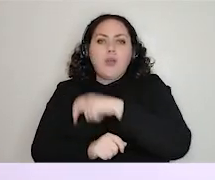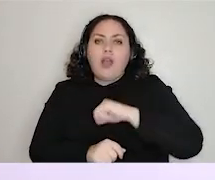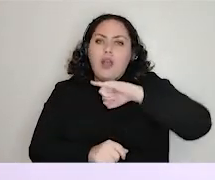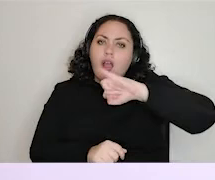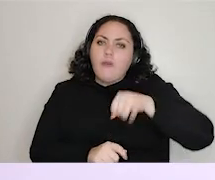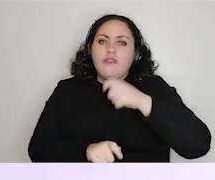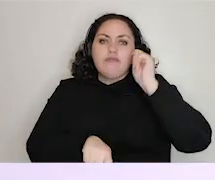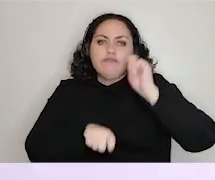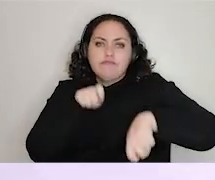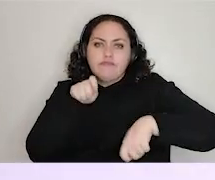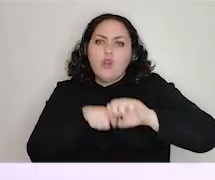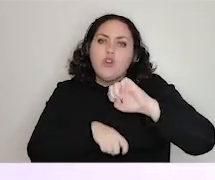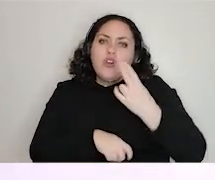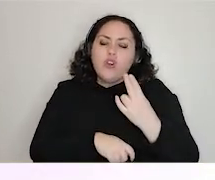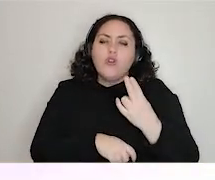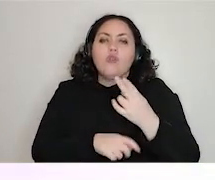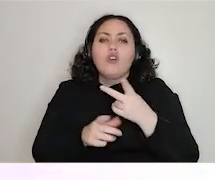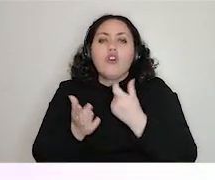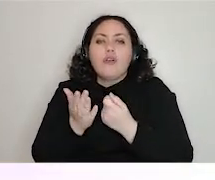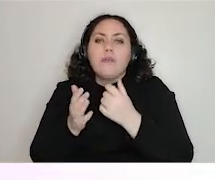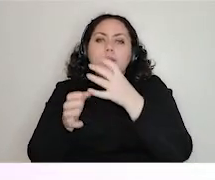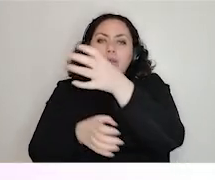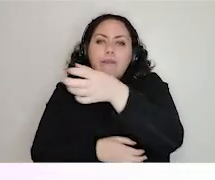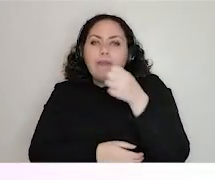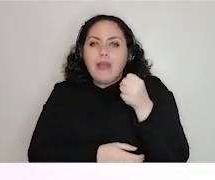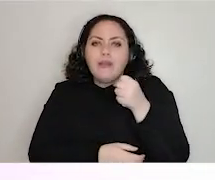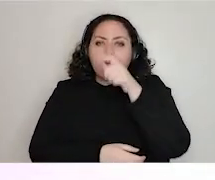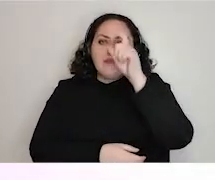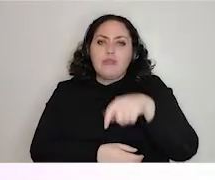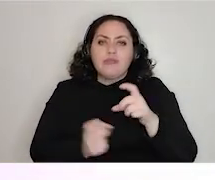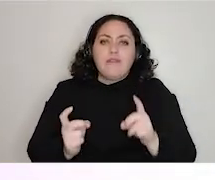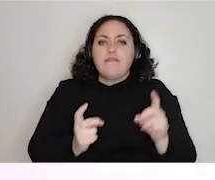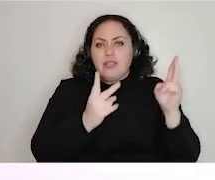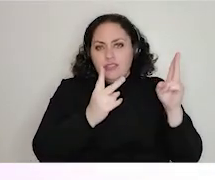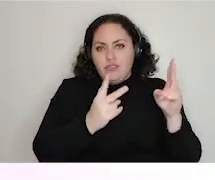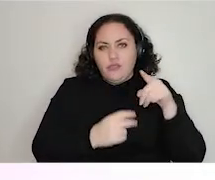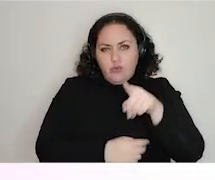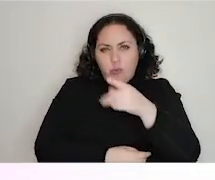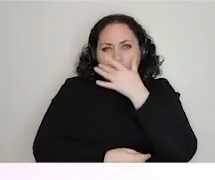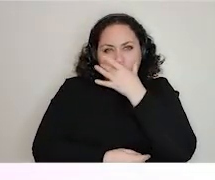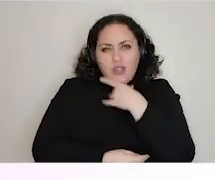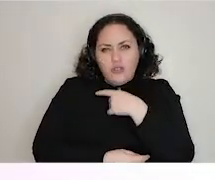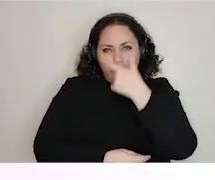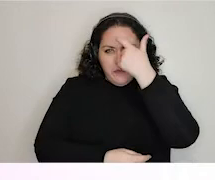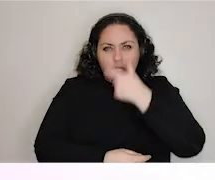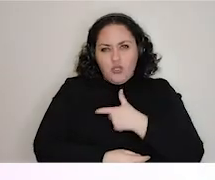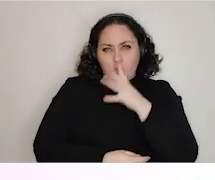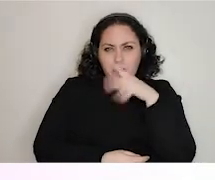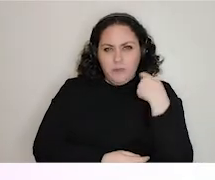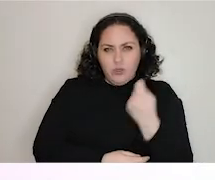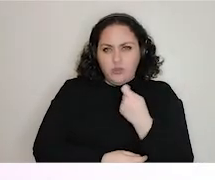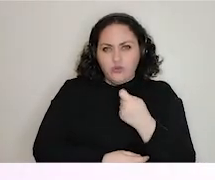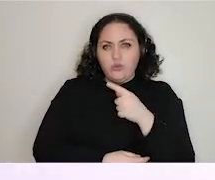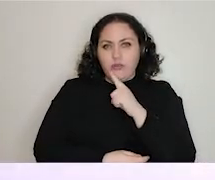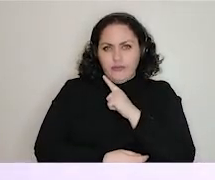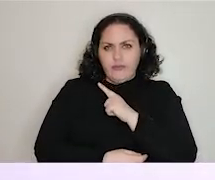seres humanos, porque quando vocês param, vocês acham que a pessoa está lá na rua, vocês acham que ela está tranquila? Não, muitas vezes ela está tendo que